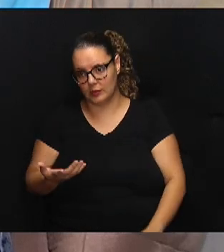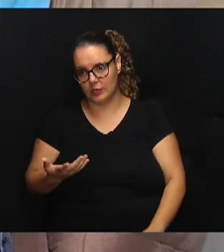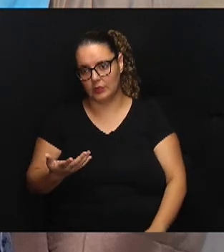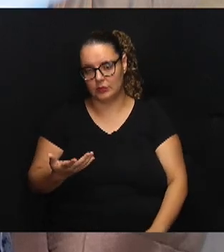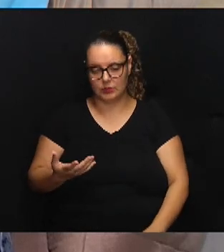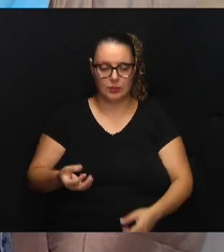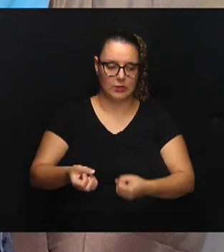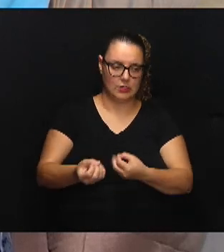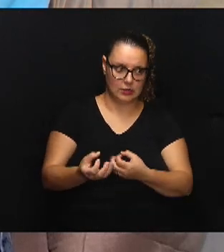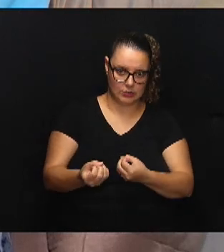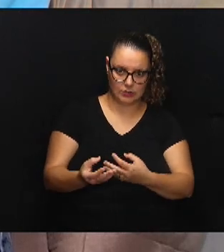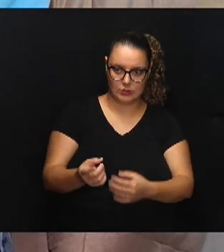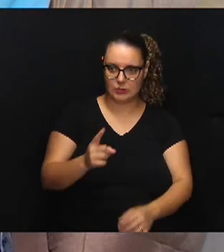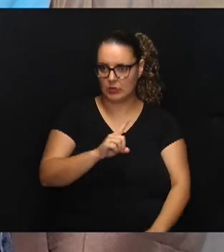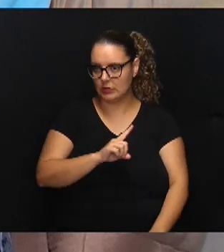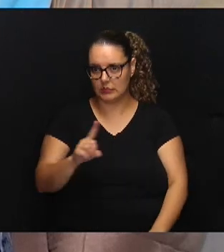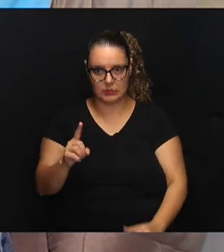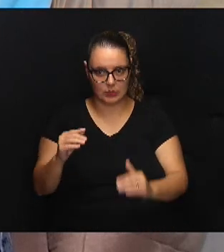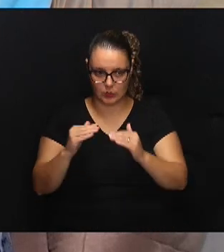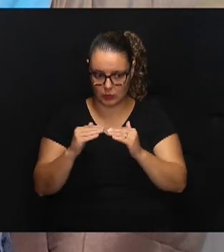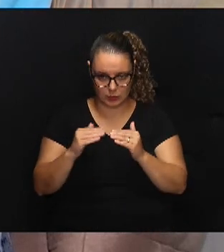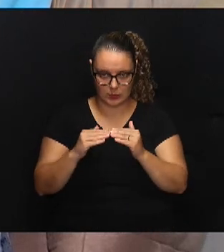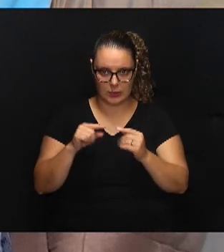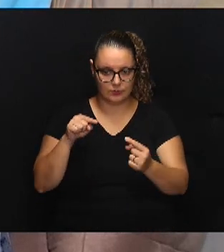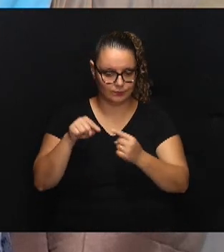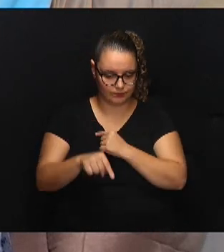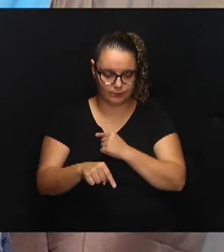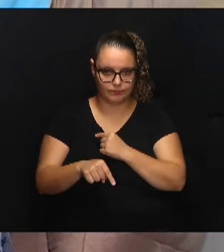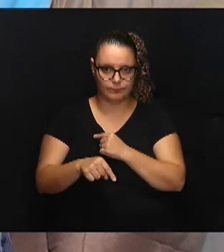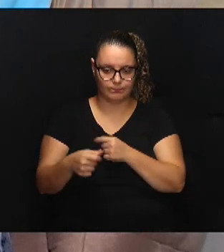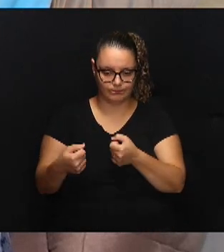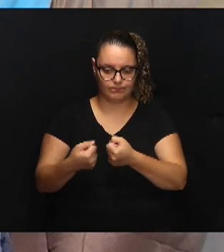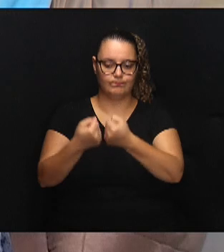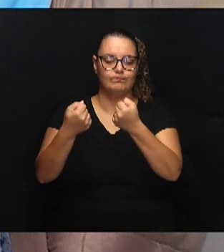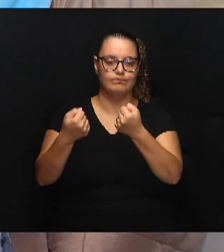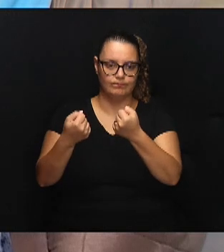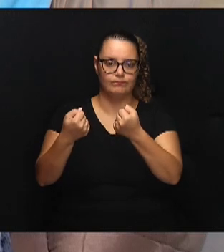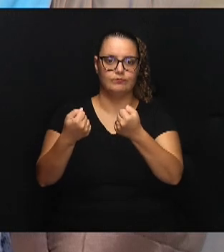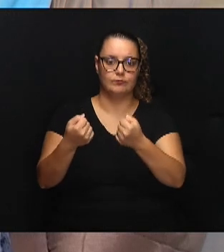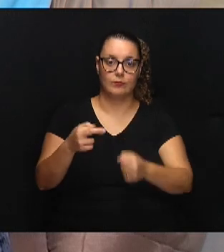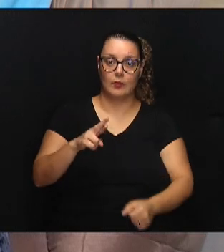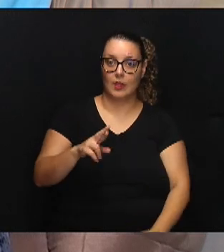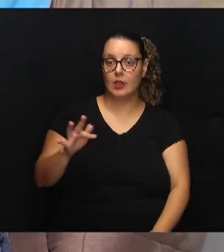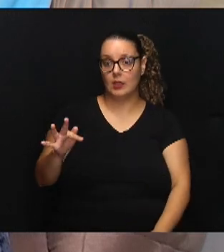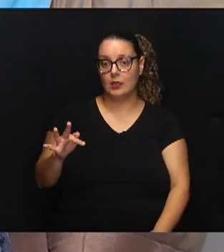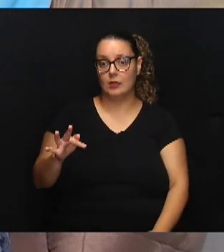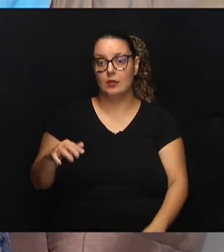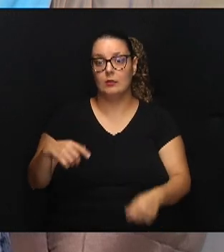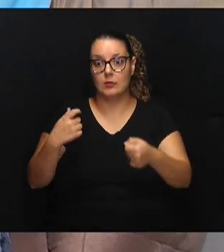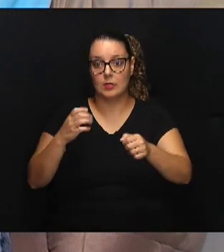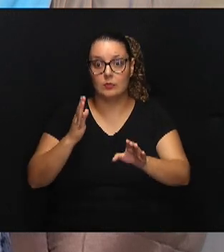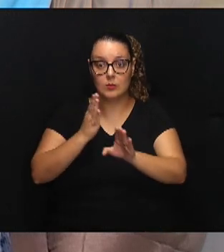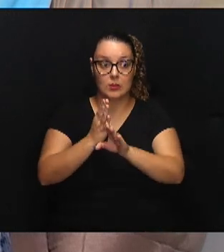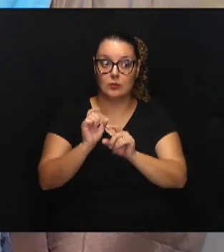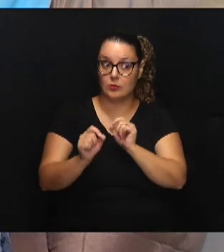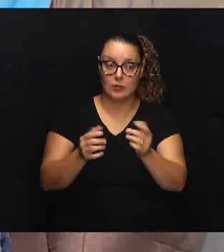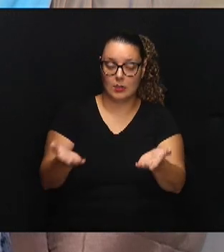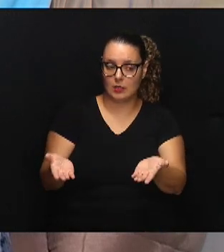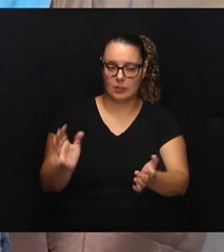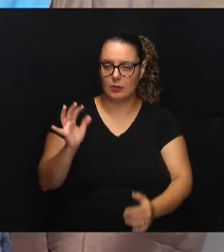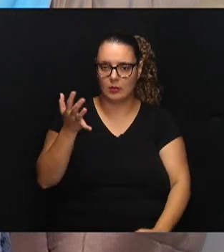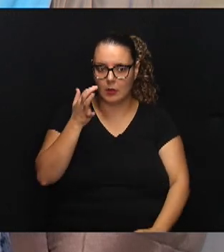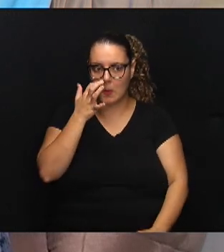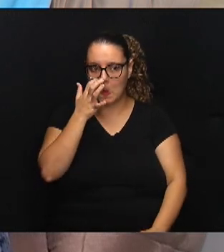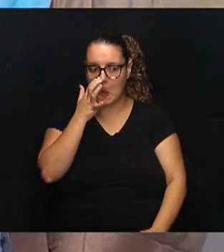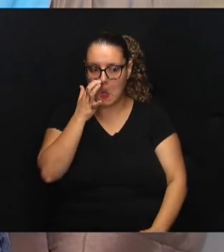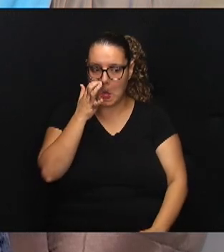essas informações não batem, então elas vão ser conflitantes, a Receita Federal precisa identificar o que é isso, né? Será que não